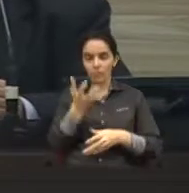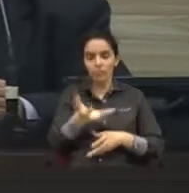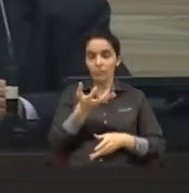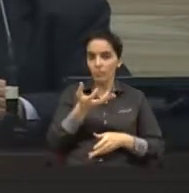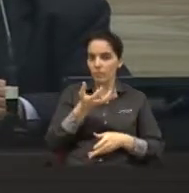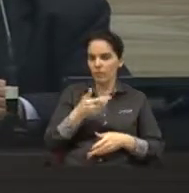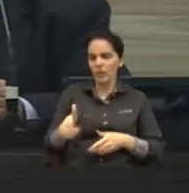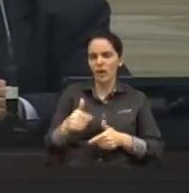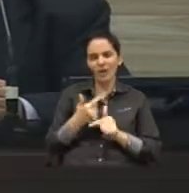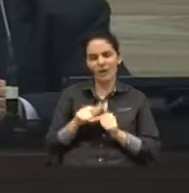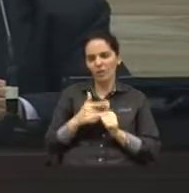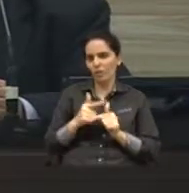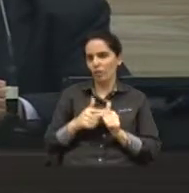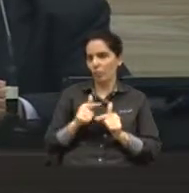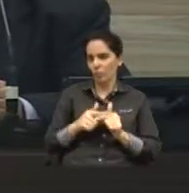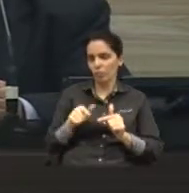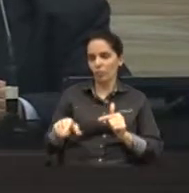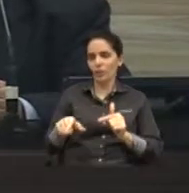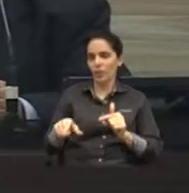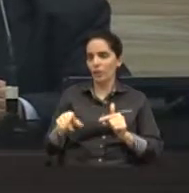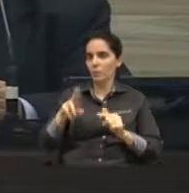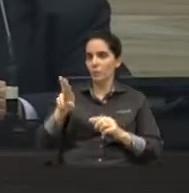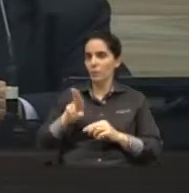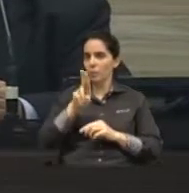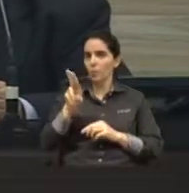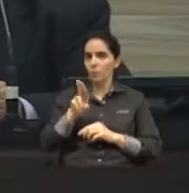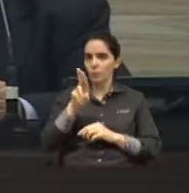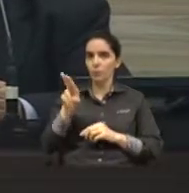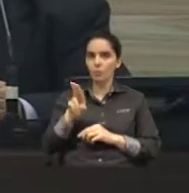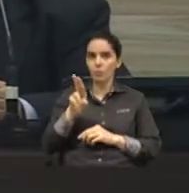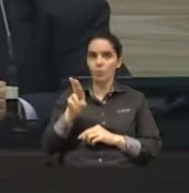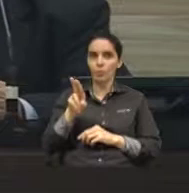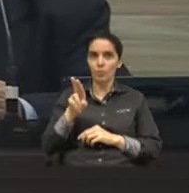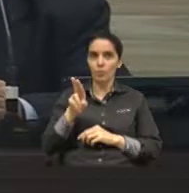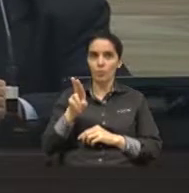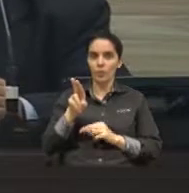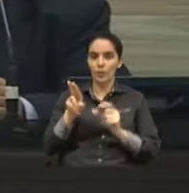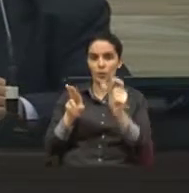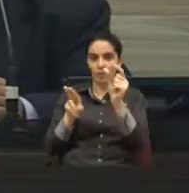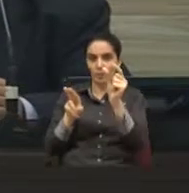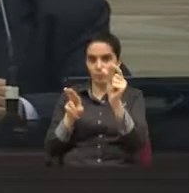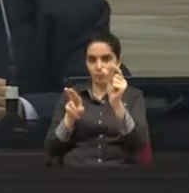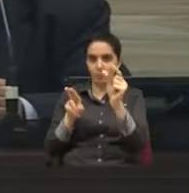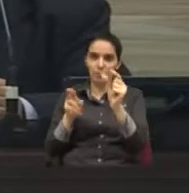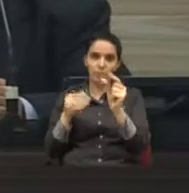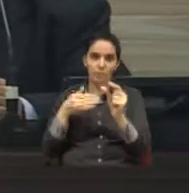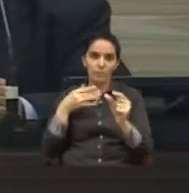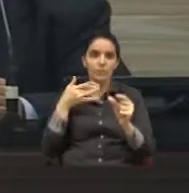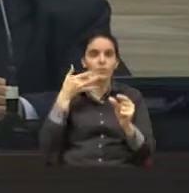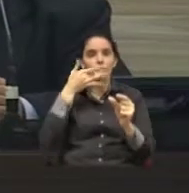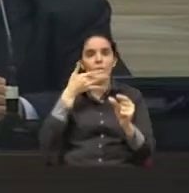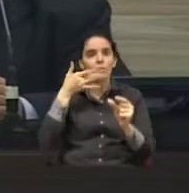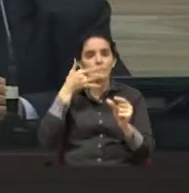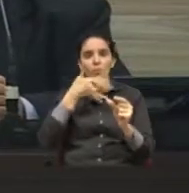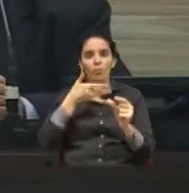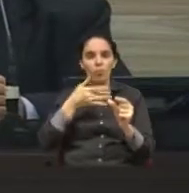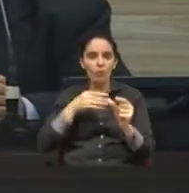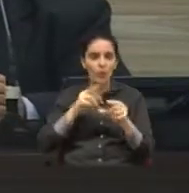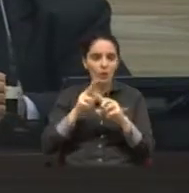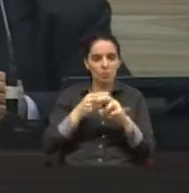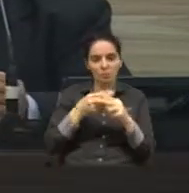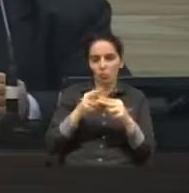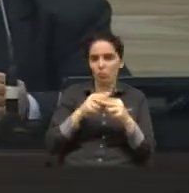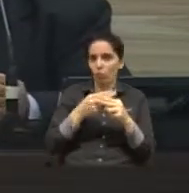tem problema, porque são usados aqueles tabletes com vários sabores, menta, chocolate, tudo.